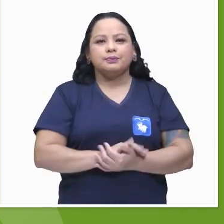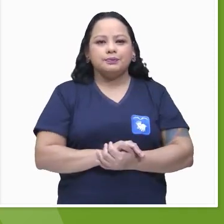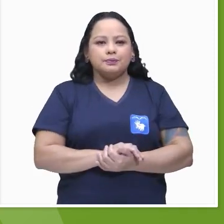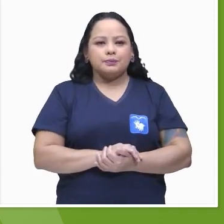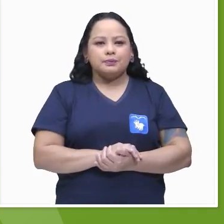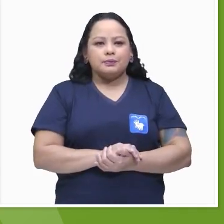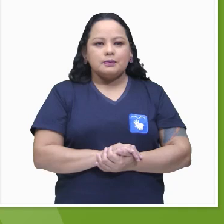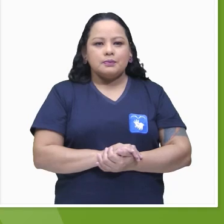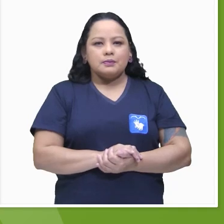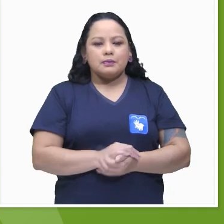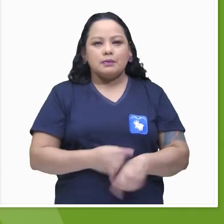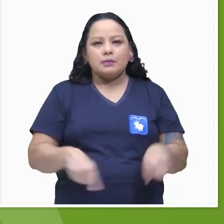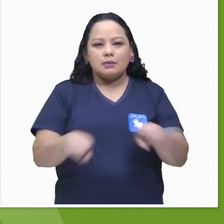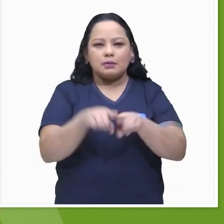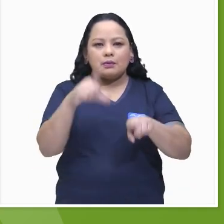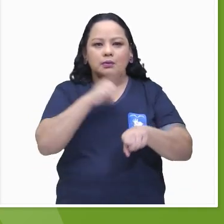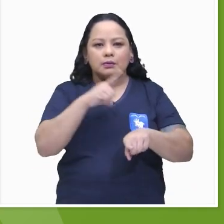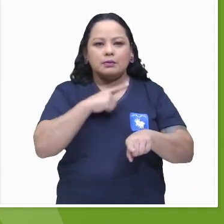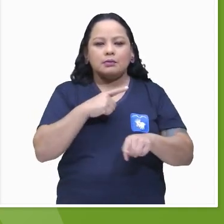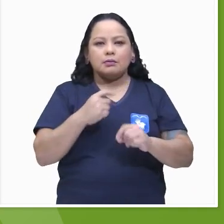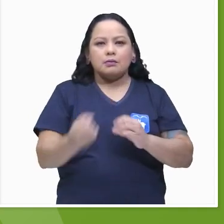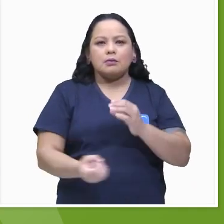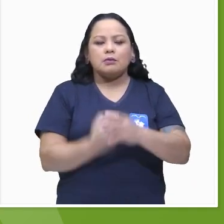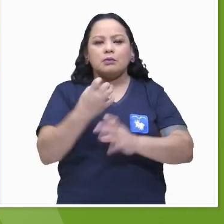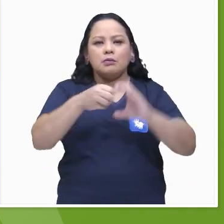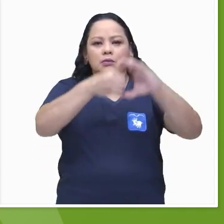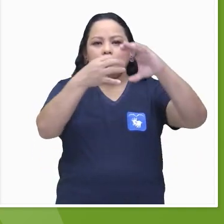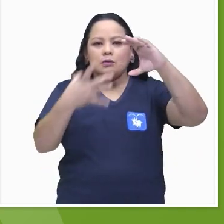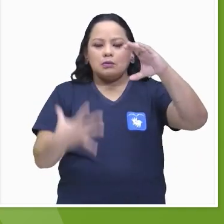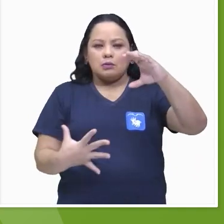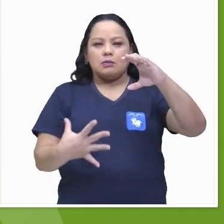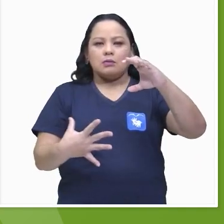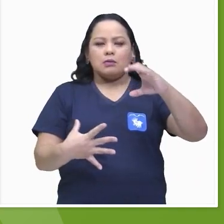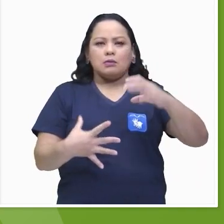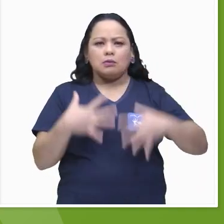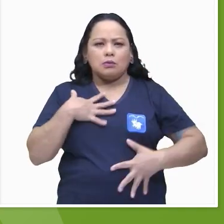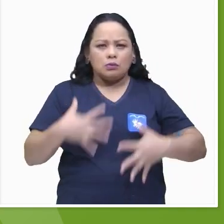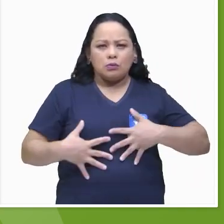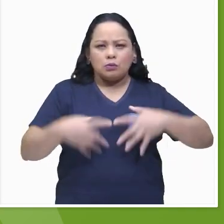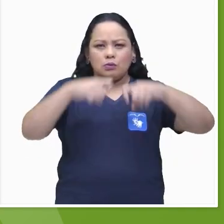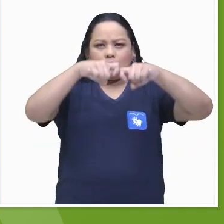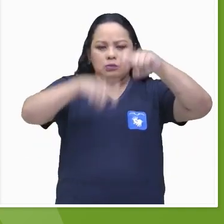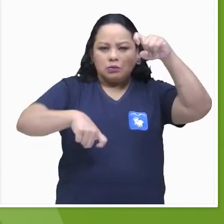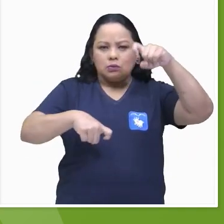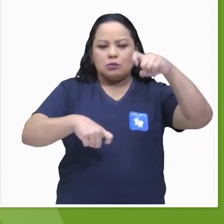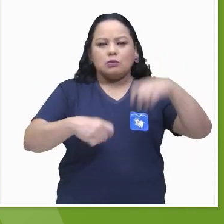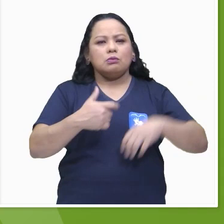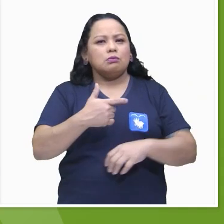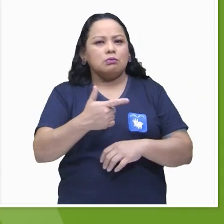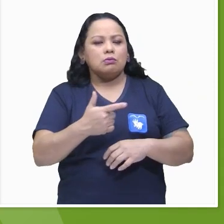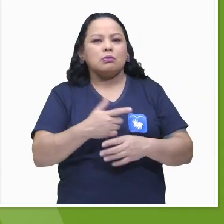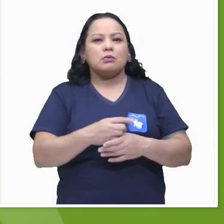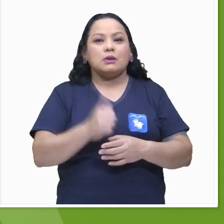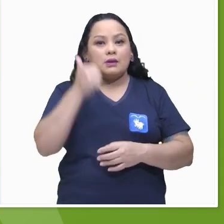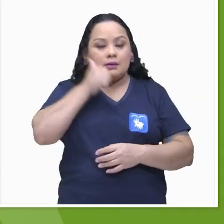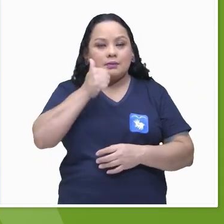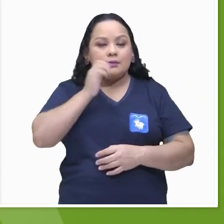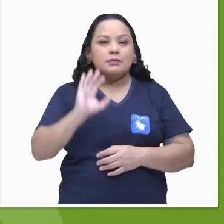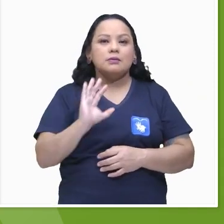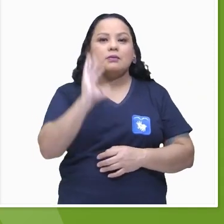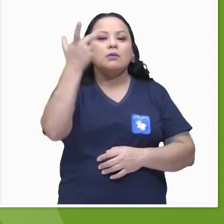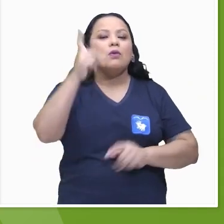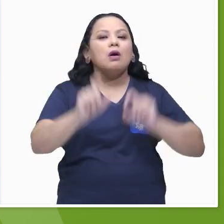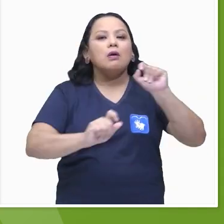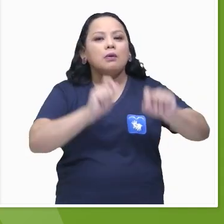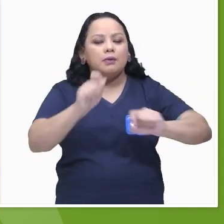Tem também o aparecimento de caracteres sexuais secundários, né? Então, nas meninas acontece o quê?